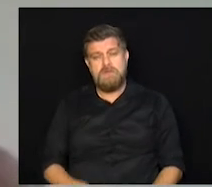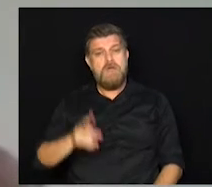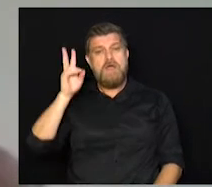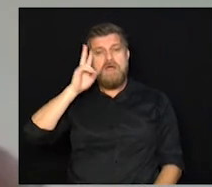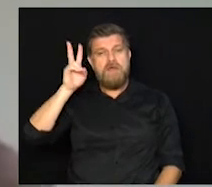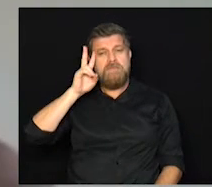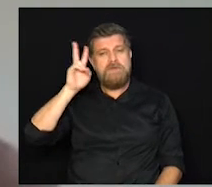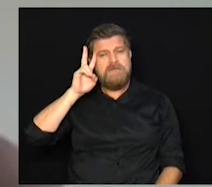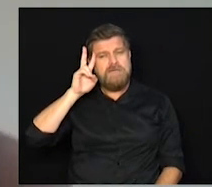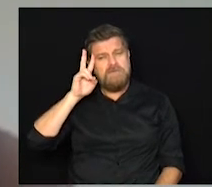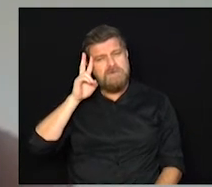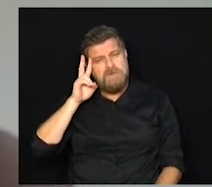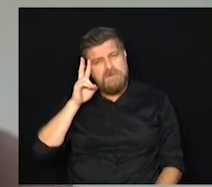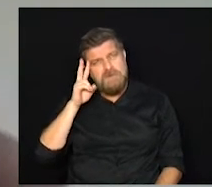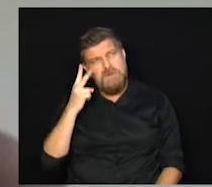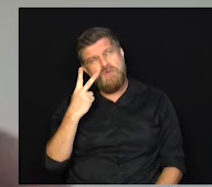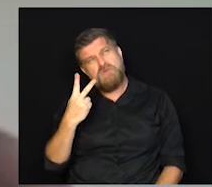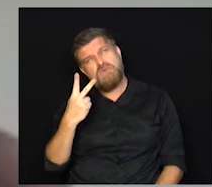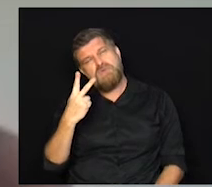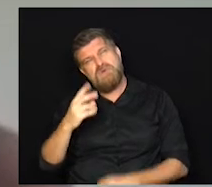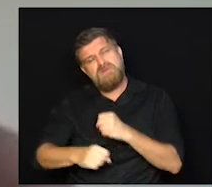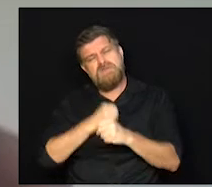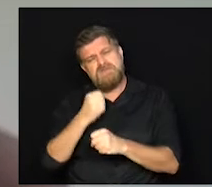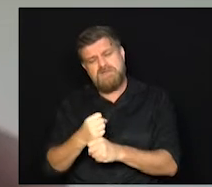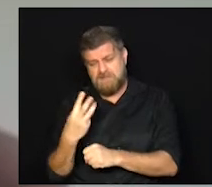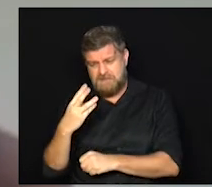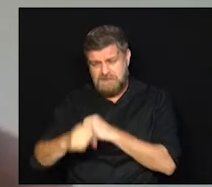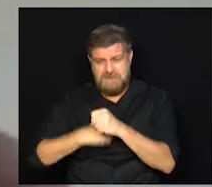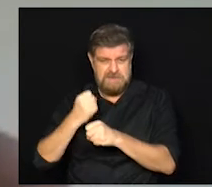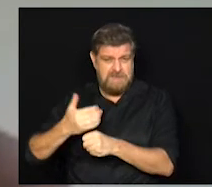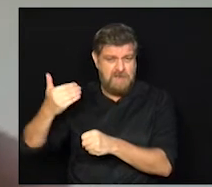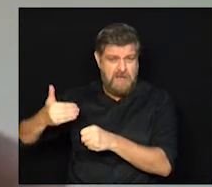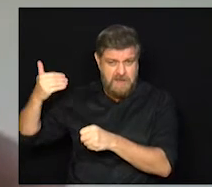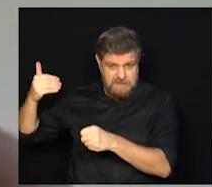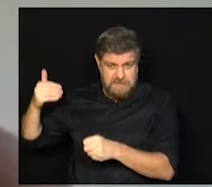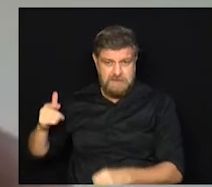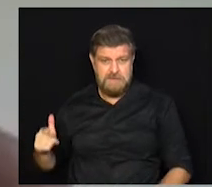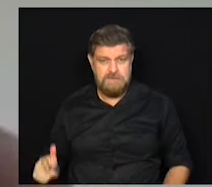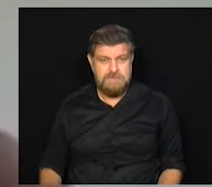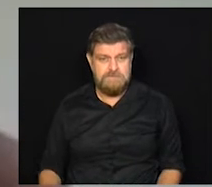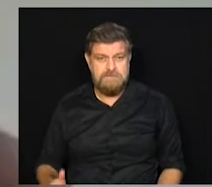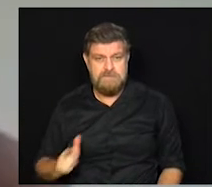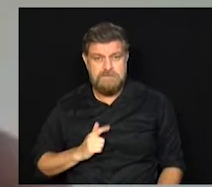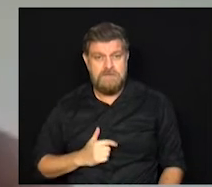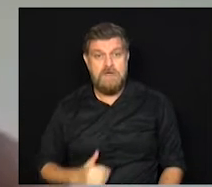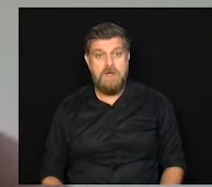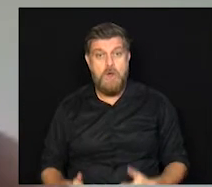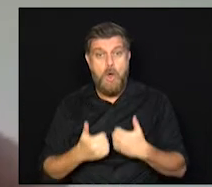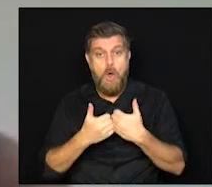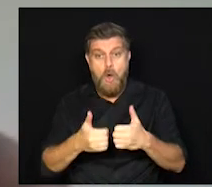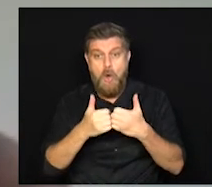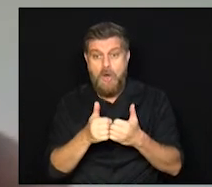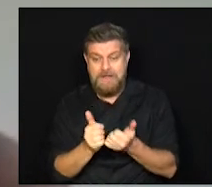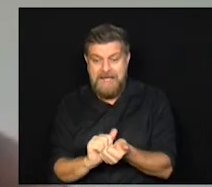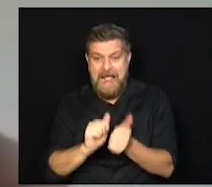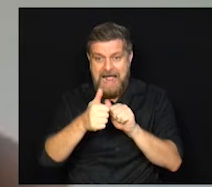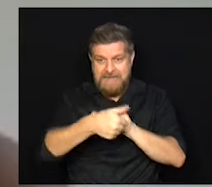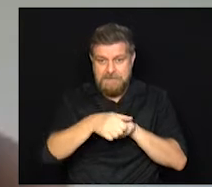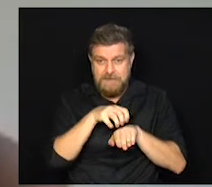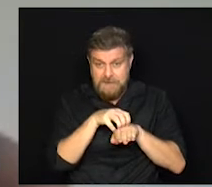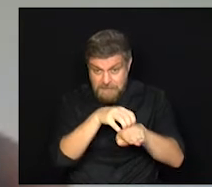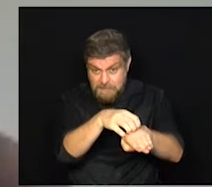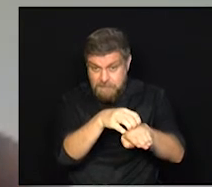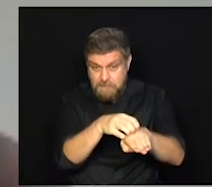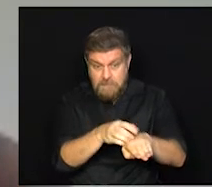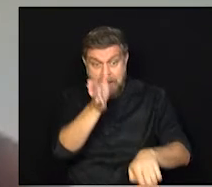lembro, acho que 2, 3 anos atrás, quando foi retirado o transporte adaptado das crianças com deficiência